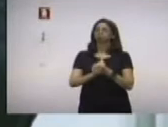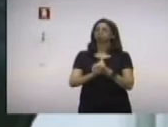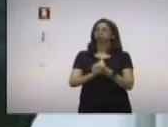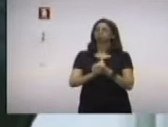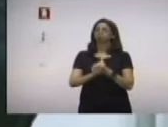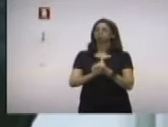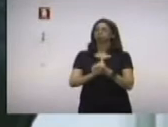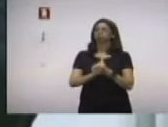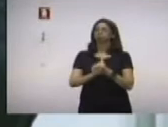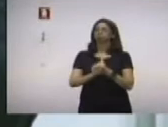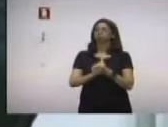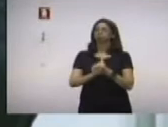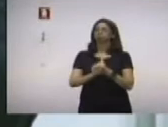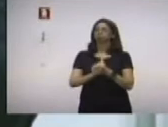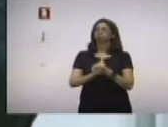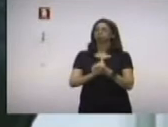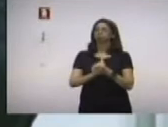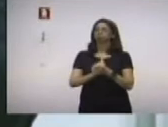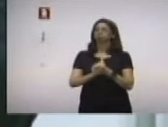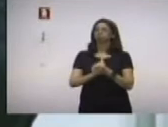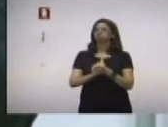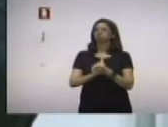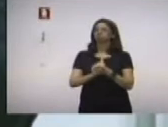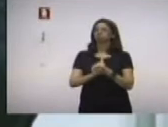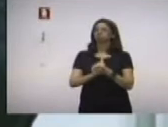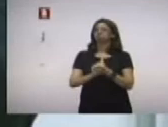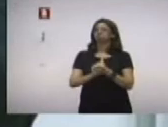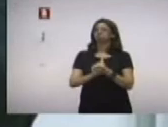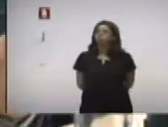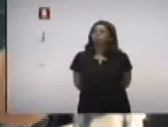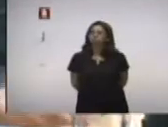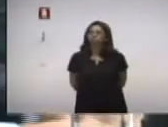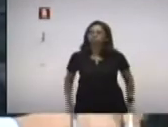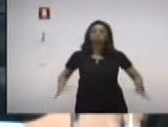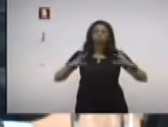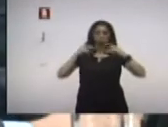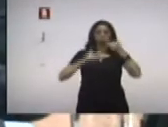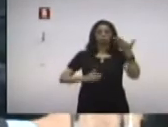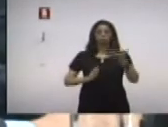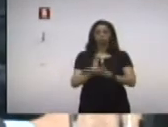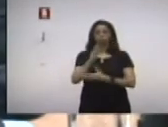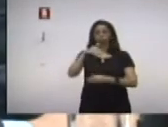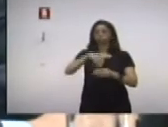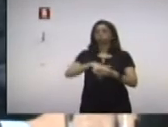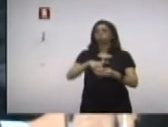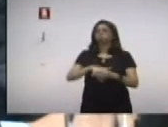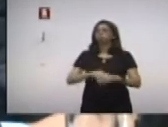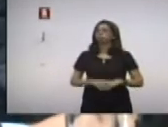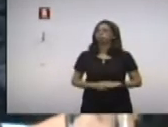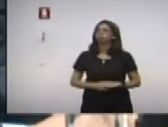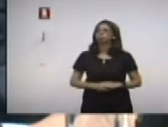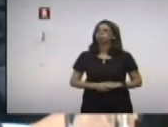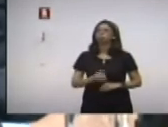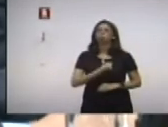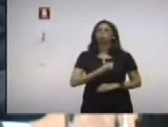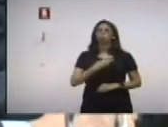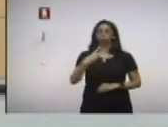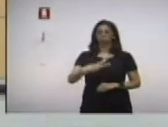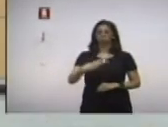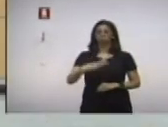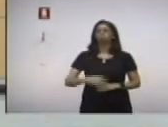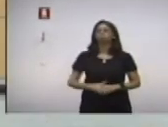E aí a emenda nº 1 foi aprovada por unanimidade coloca em votação a emenda aditiva nº